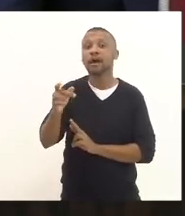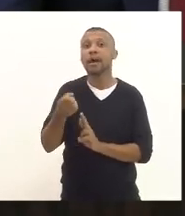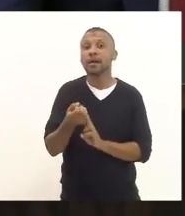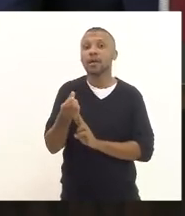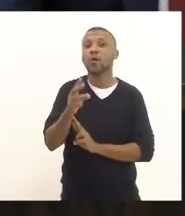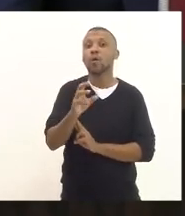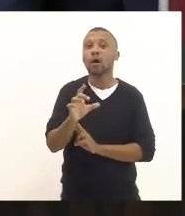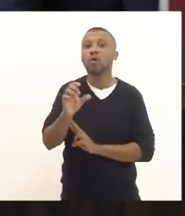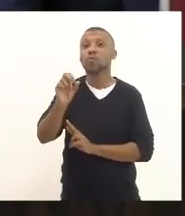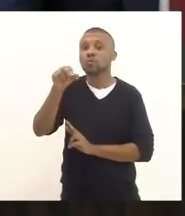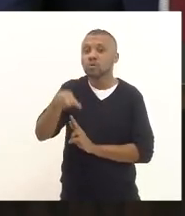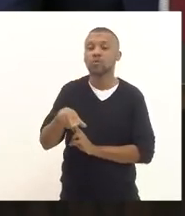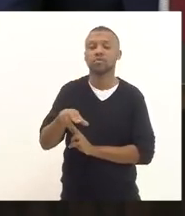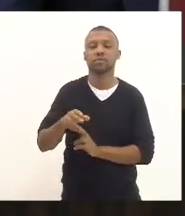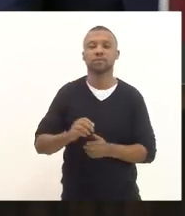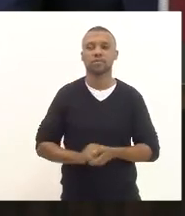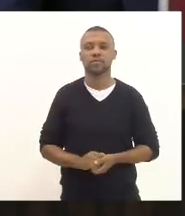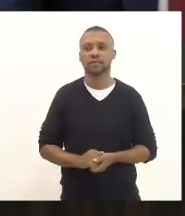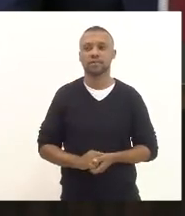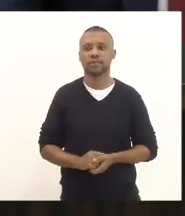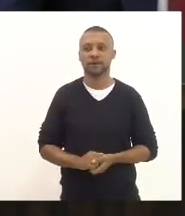Elson Ok